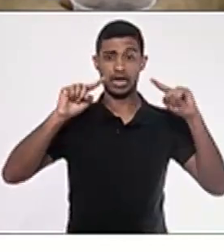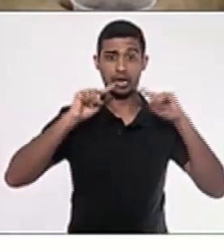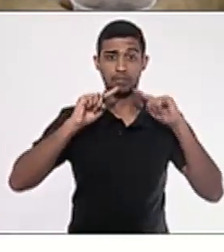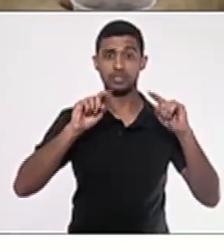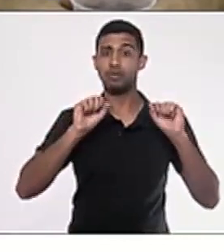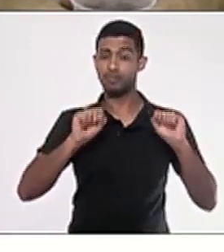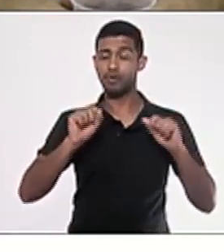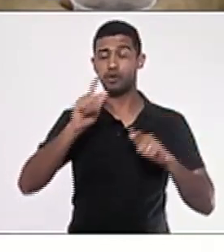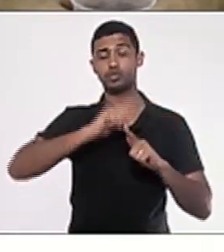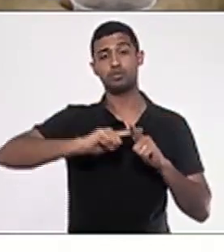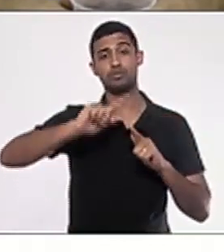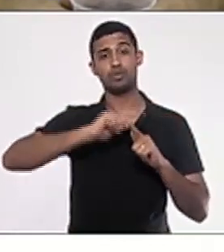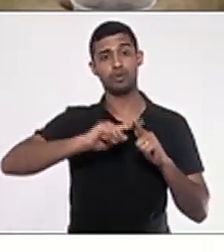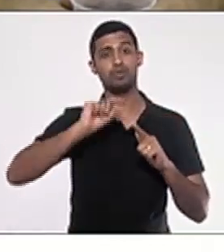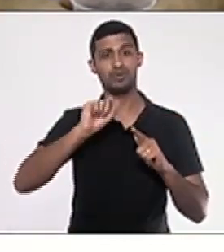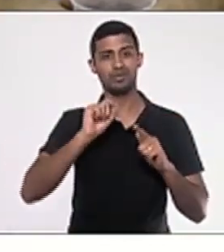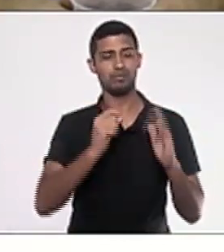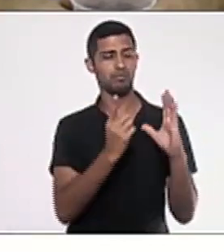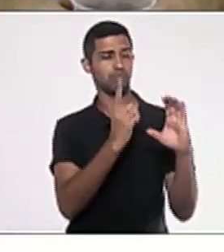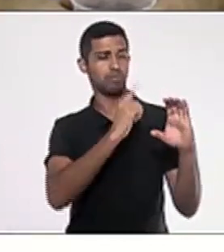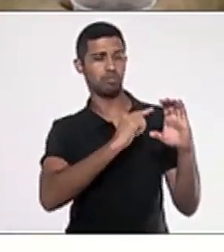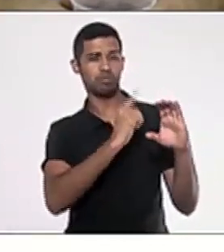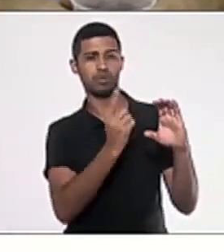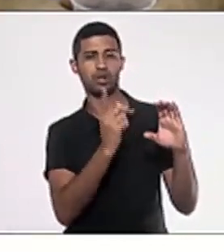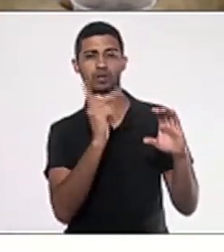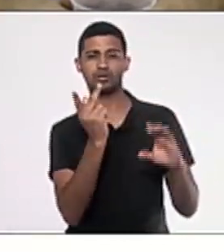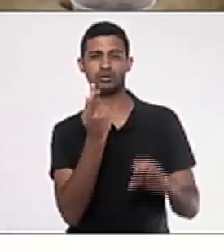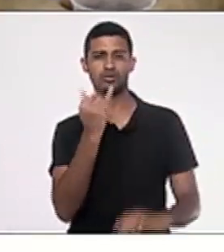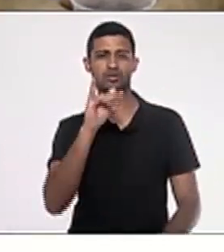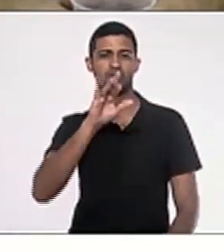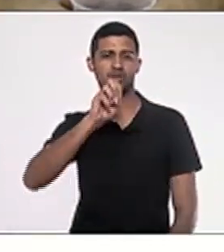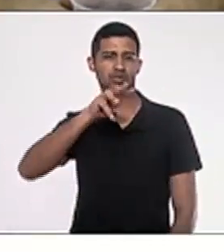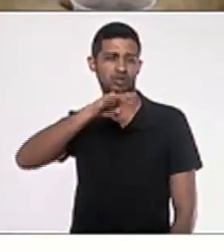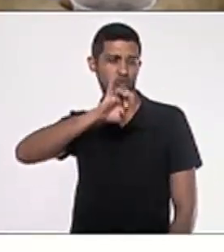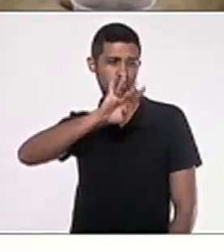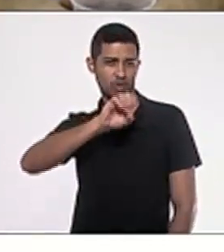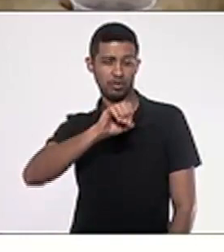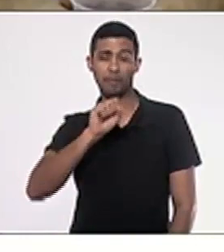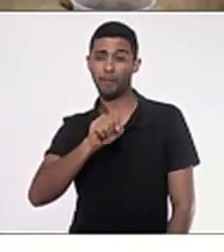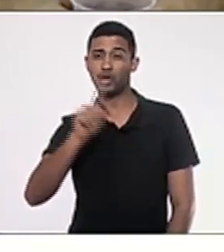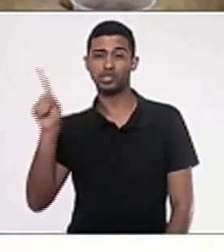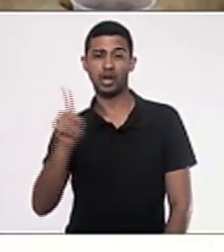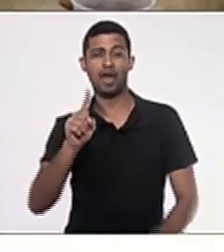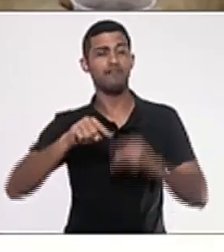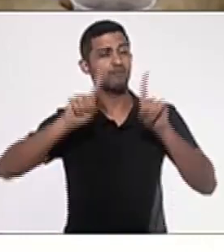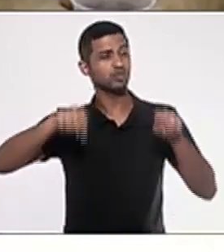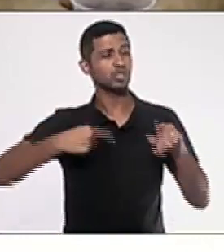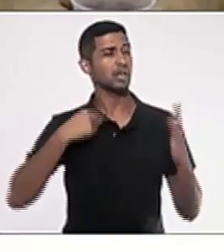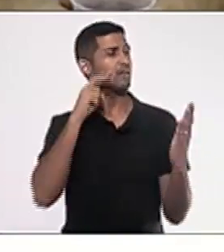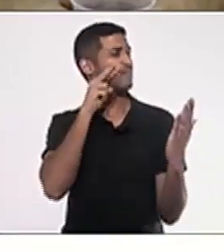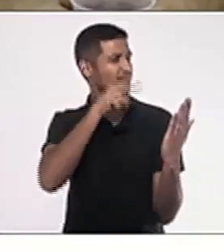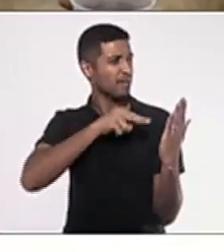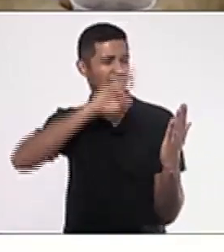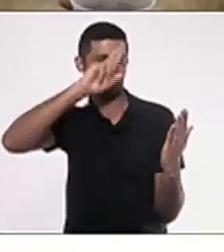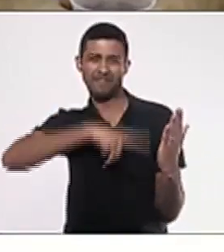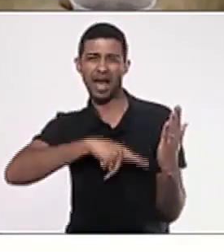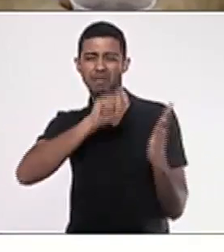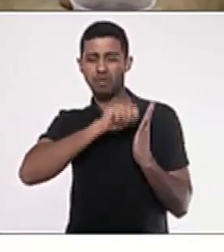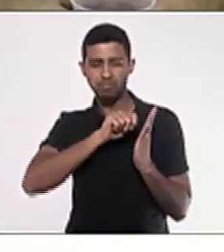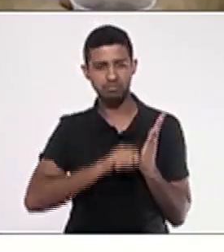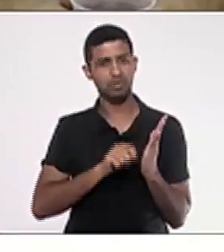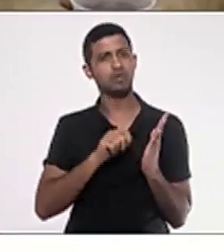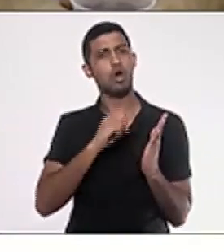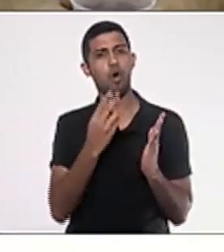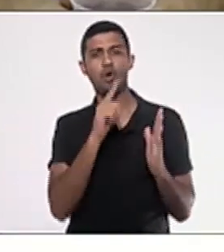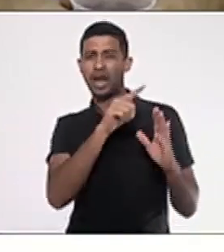pelo problema do hidrômetro, né? Pode ser uma falha na marcação, pode ser a ausência do leiturista, mas, quando o